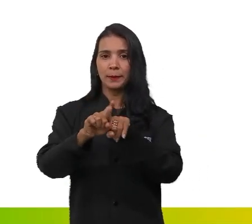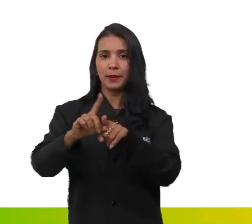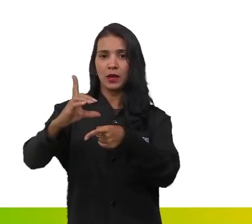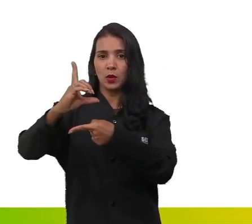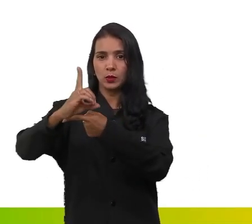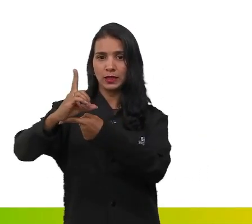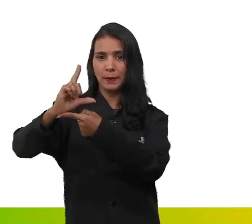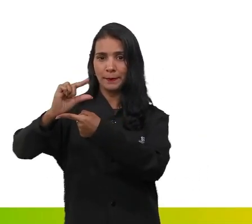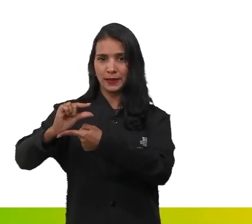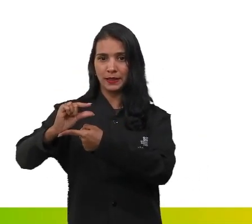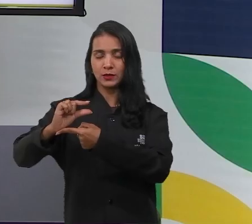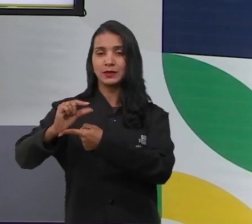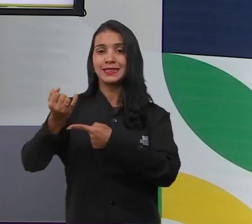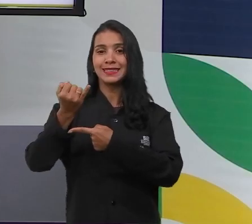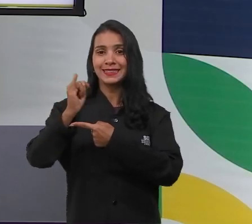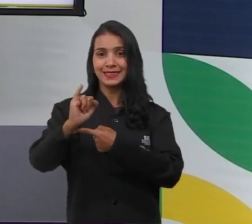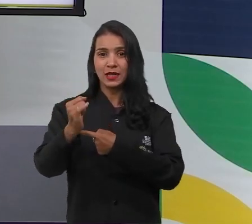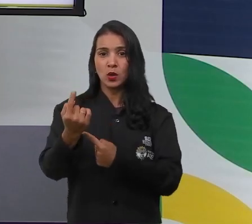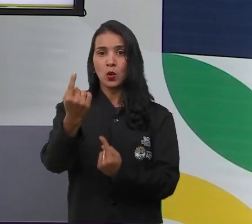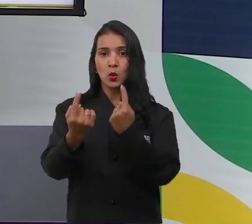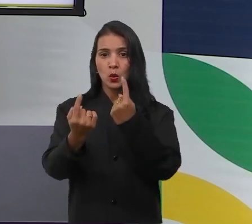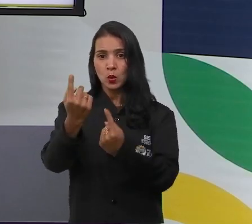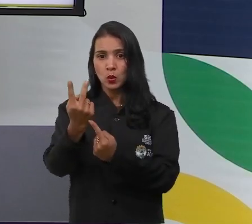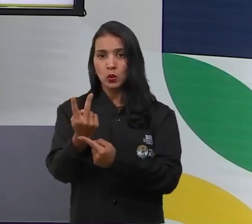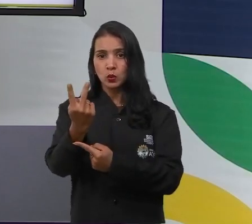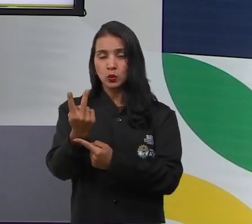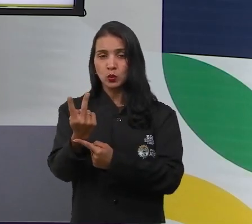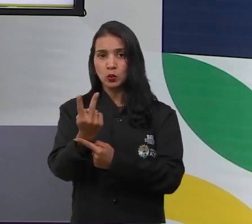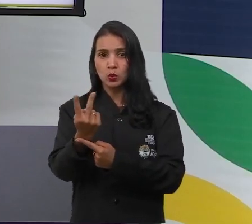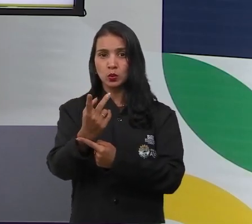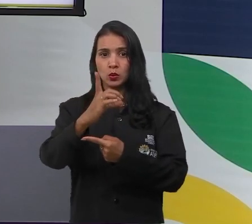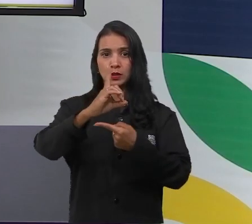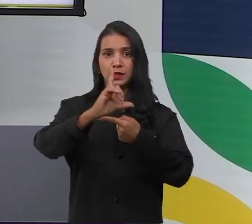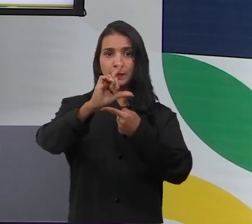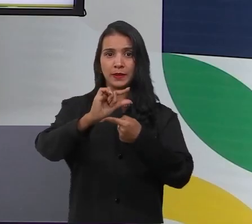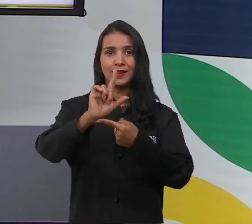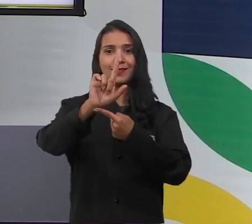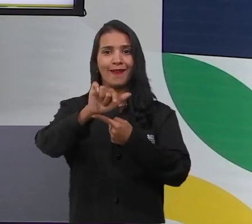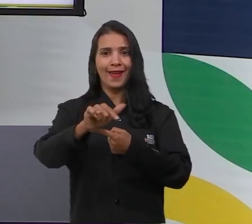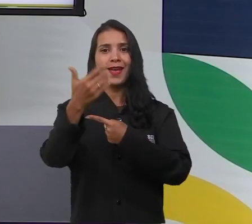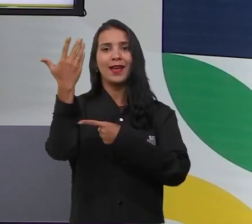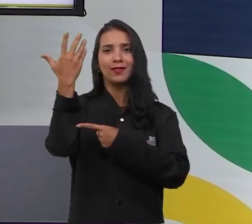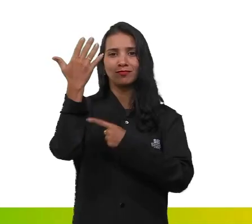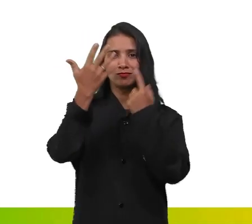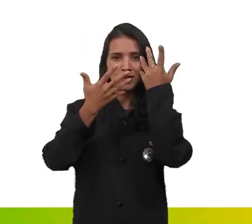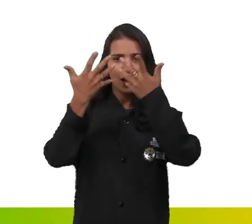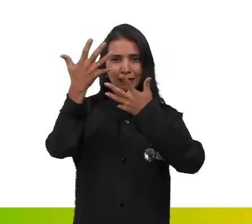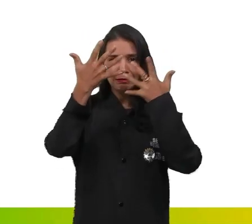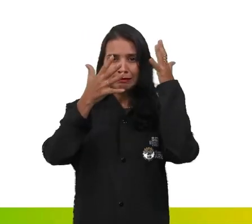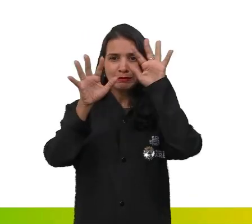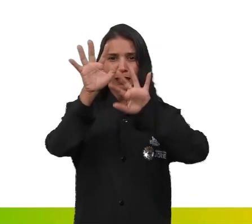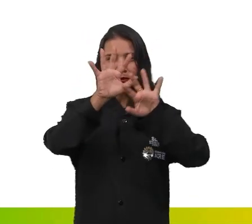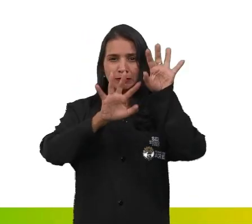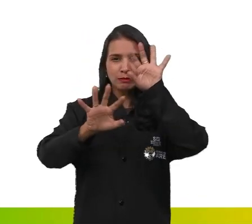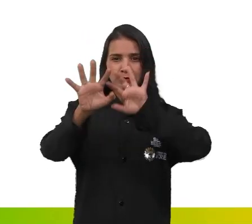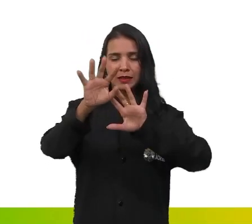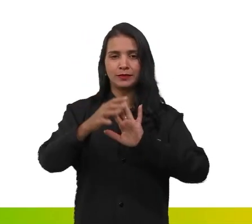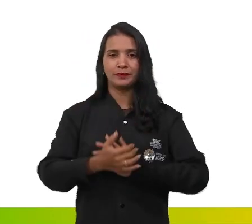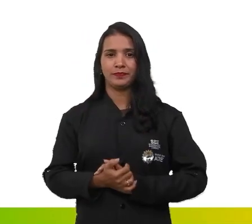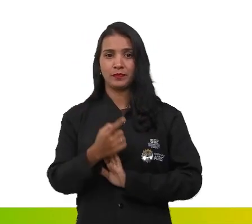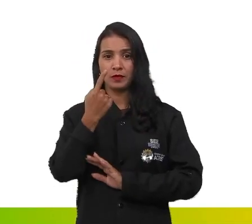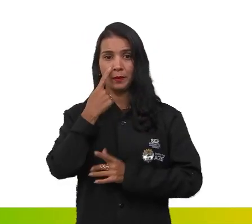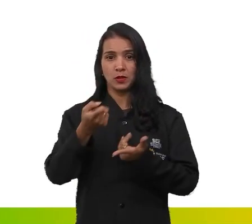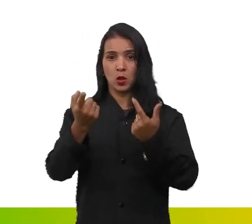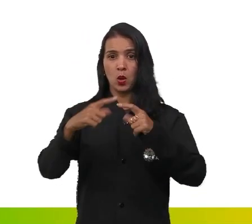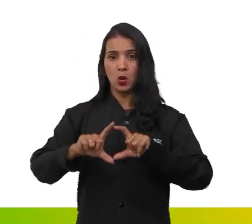né? Uma ser daltônica. Já o homem funciona de uma maneira diferente. Por quê? Olha só. Só tenho